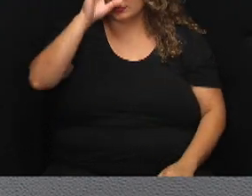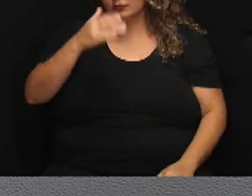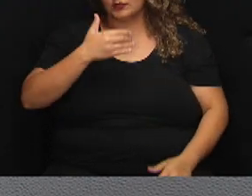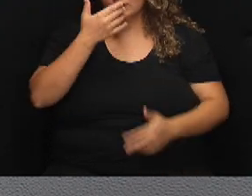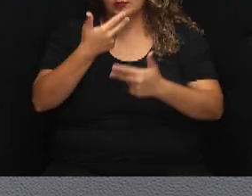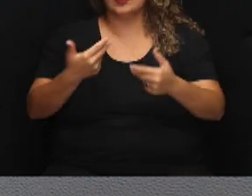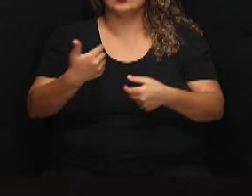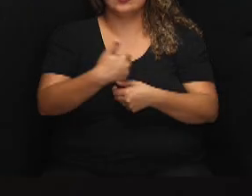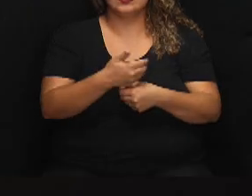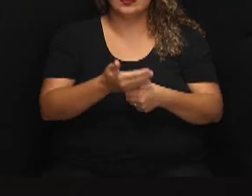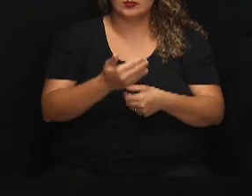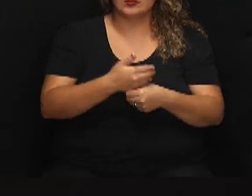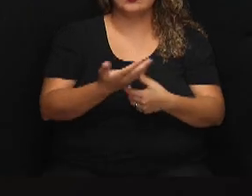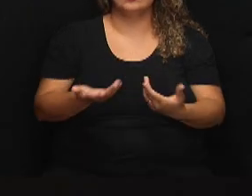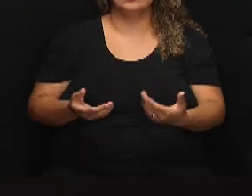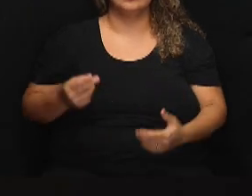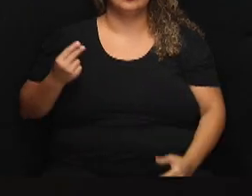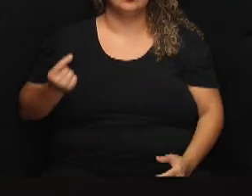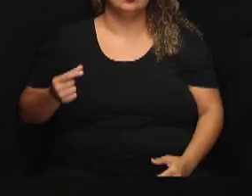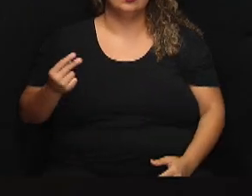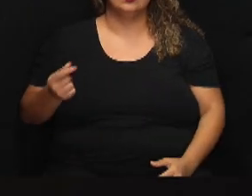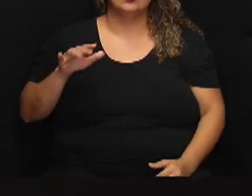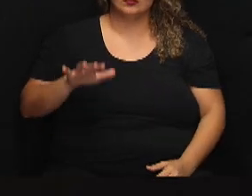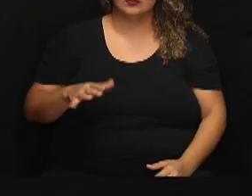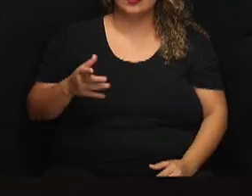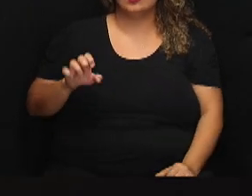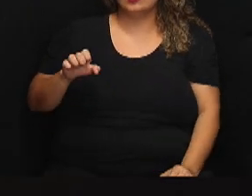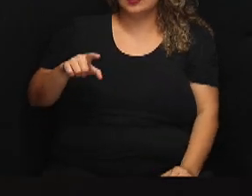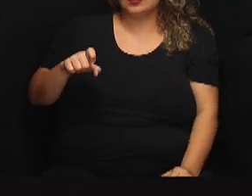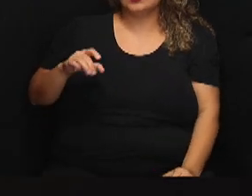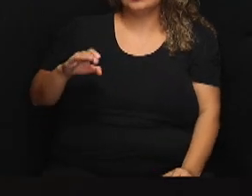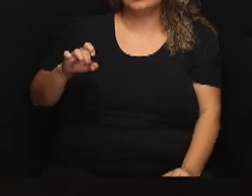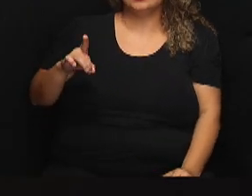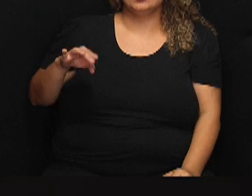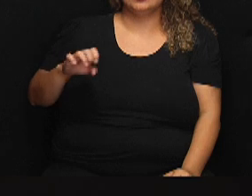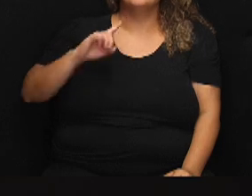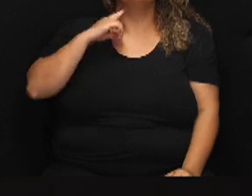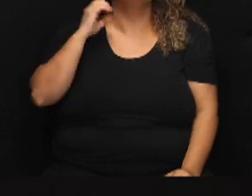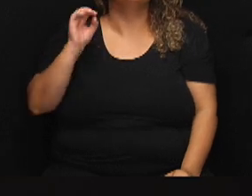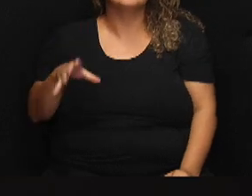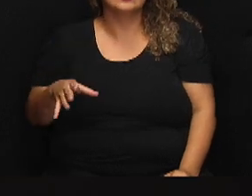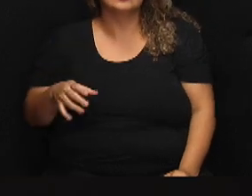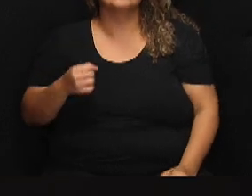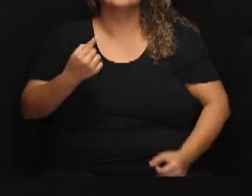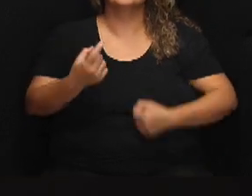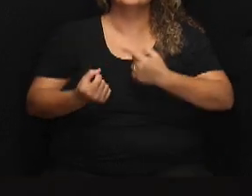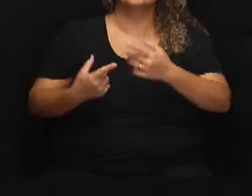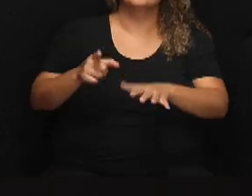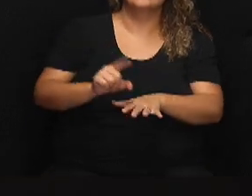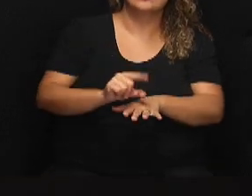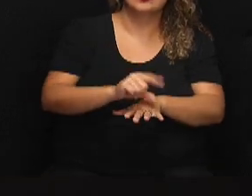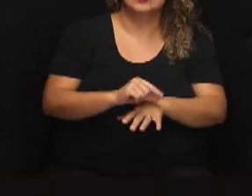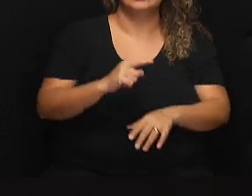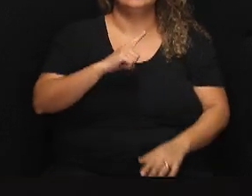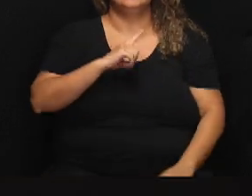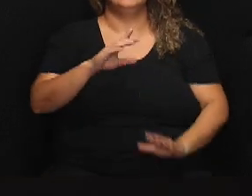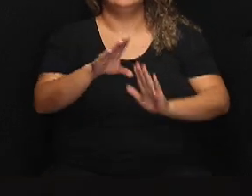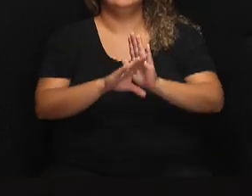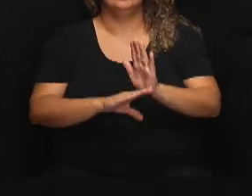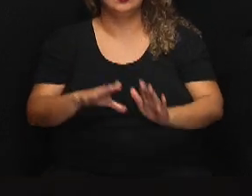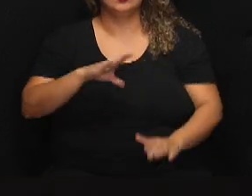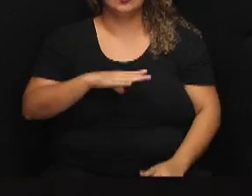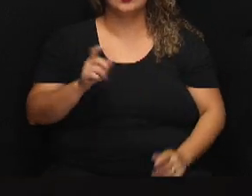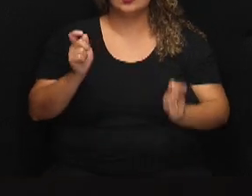e verduras que ficam ali, né, que são os excedentes, eles vão para o lixo? Existe alguma outra alternativa? Existe um programa municipal que